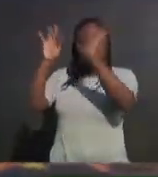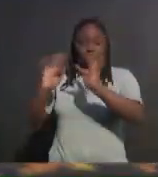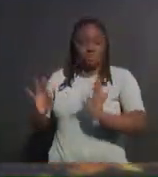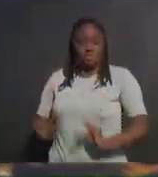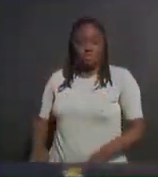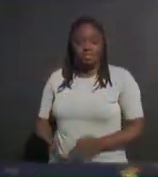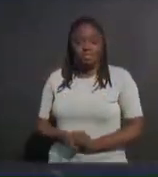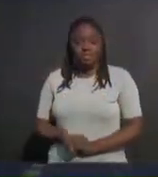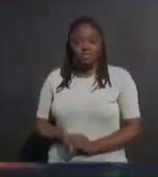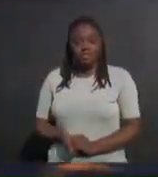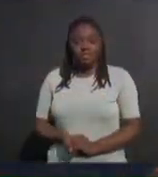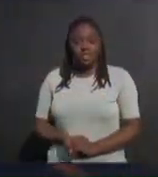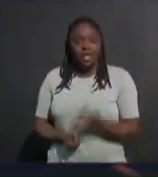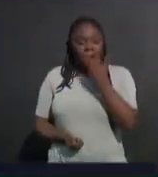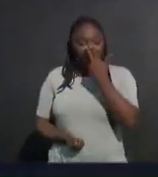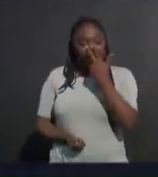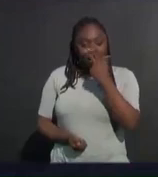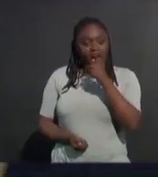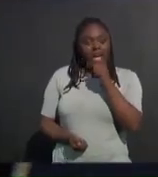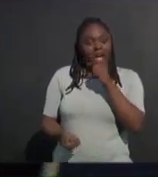Tipo, parece que a água raleia a raiva.